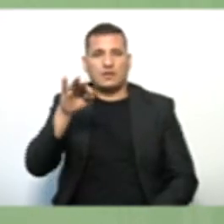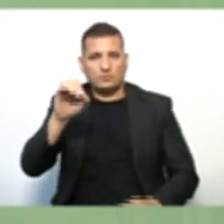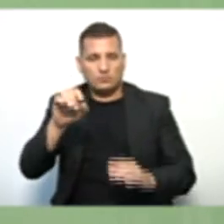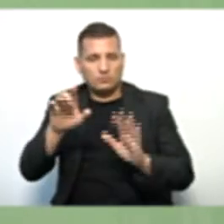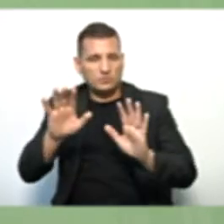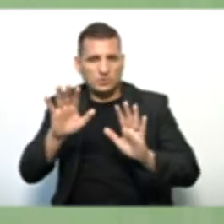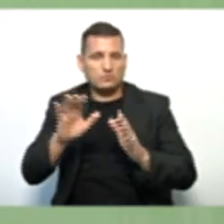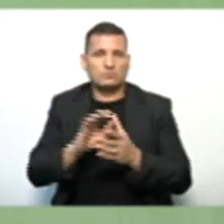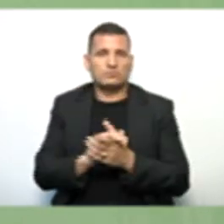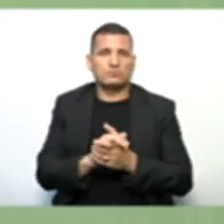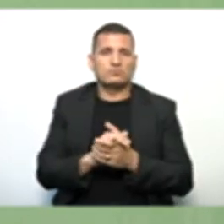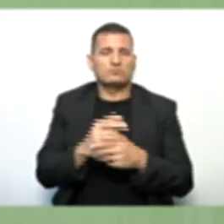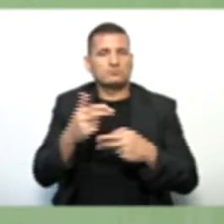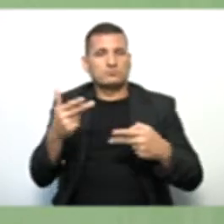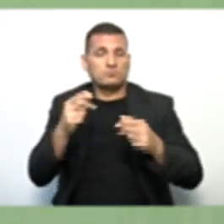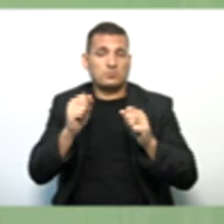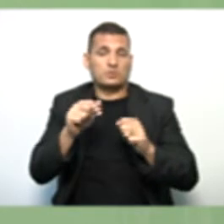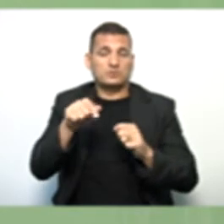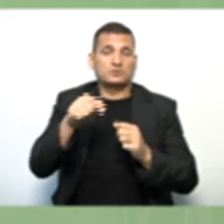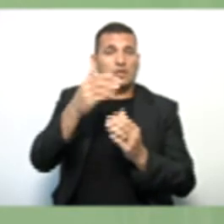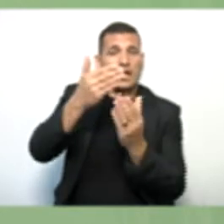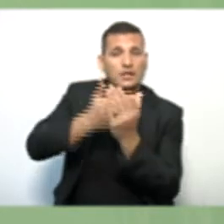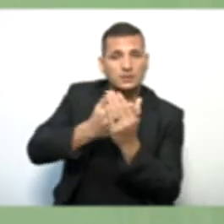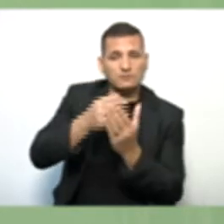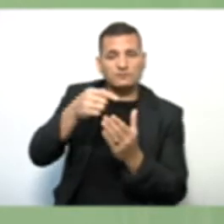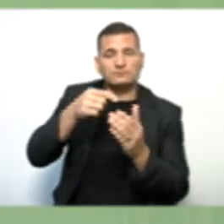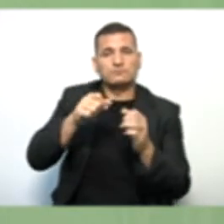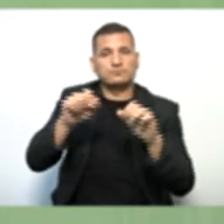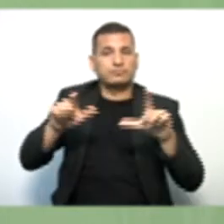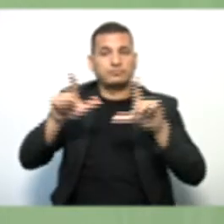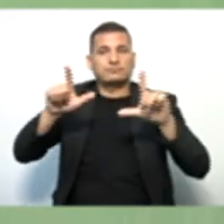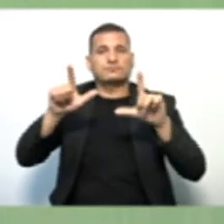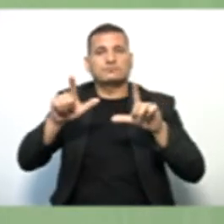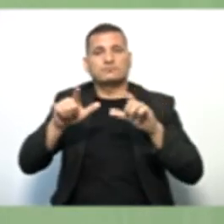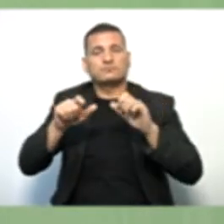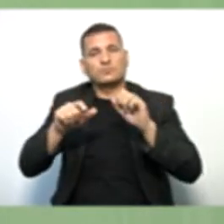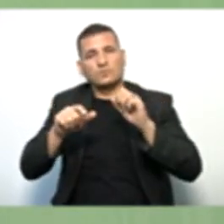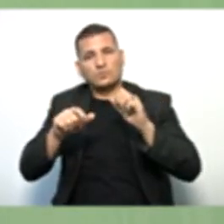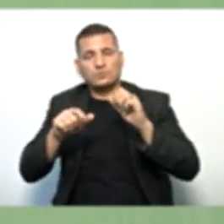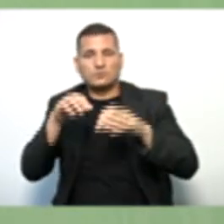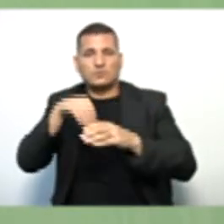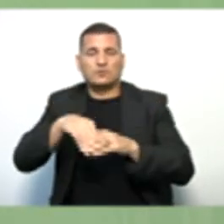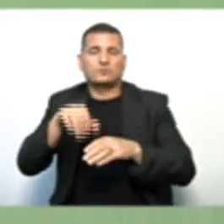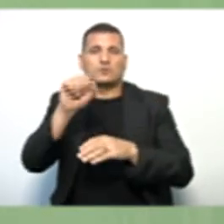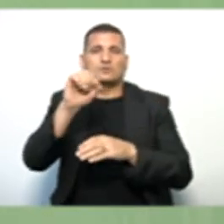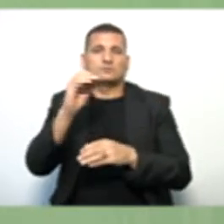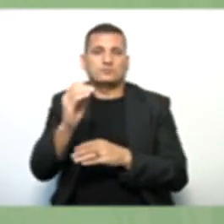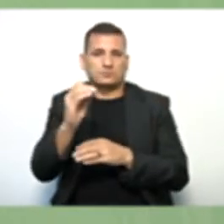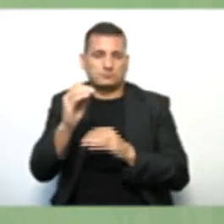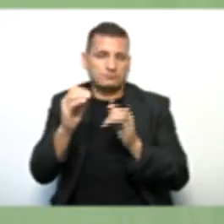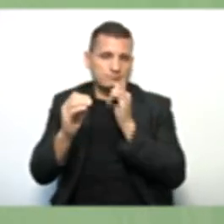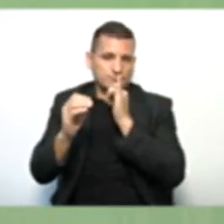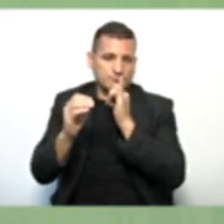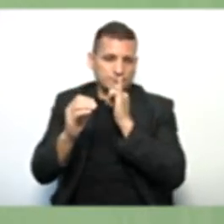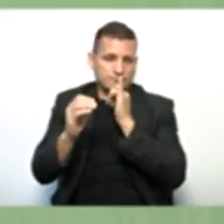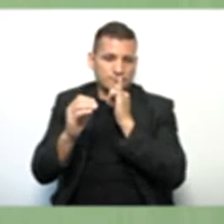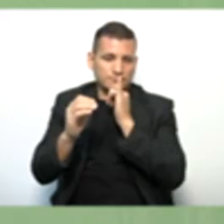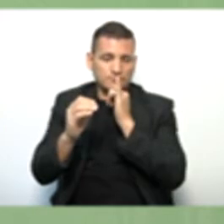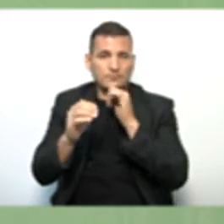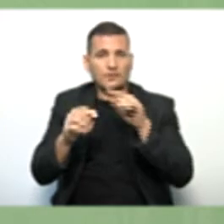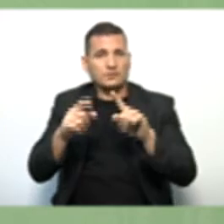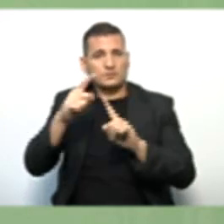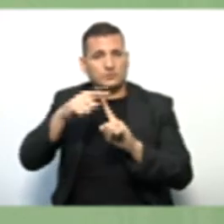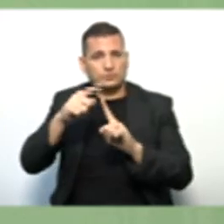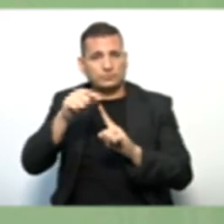Pode ser um arquivo executável, reproduzido em um sistema operacional, por exemplo. Este tipo